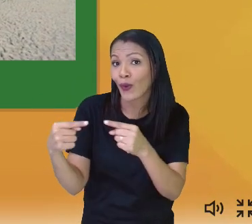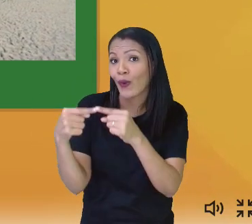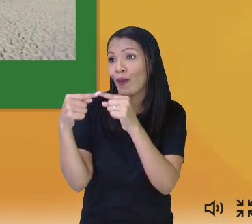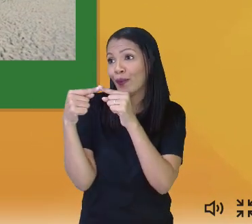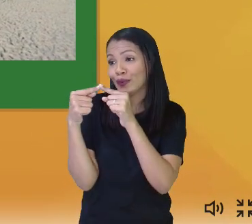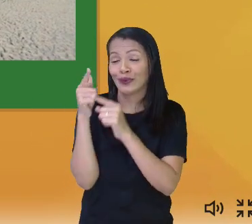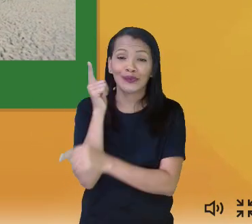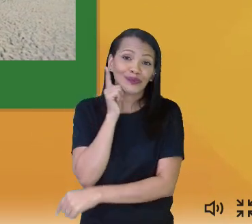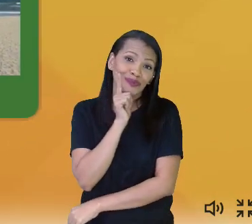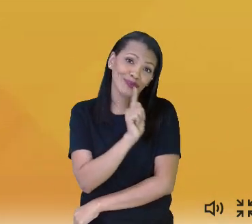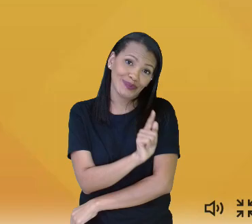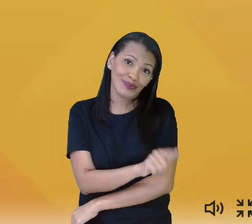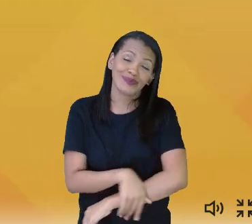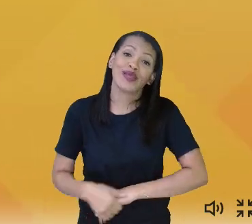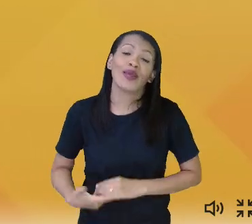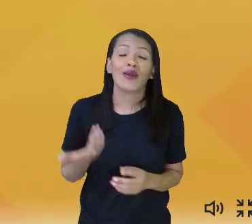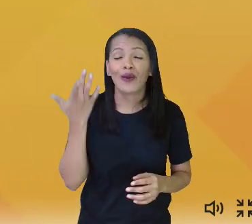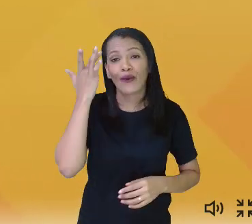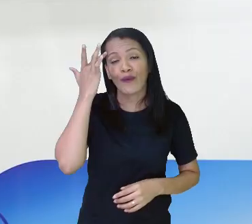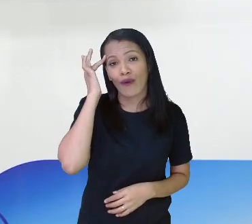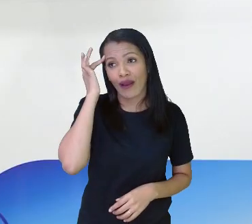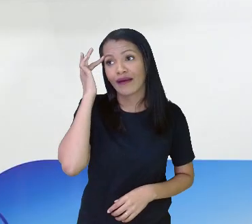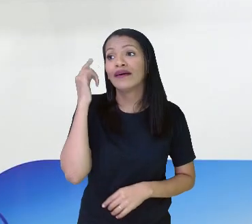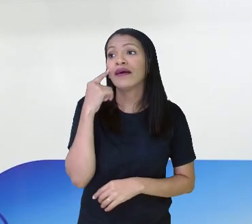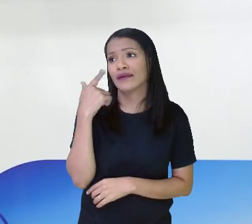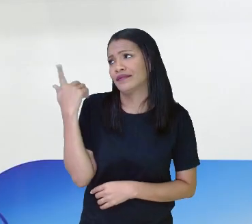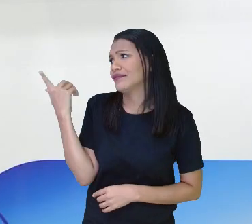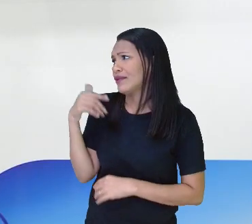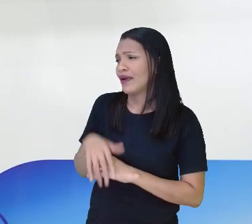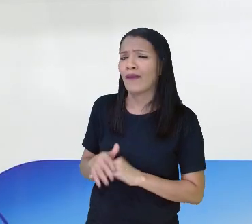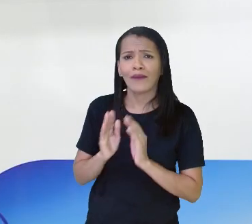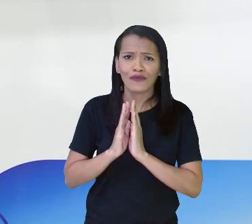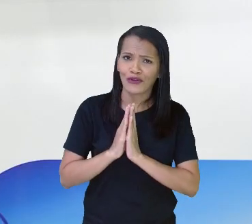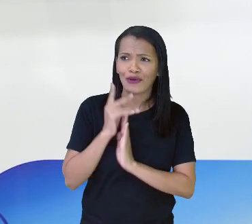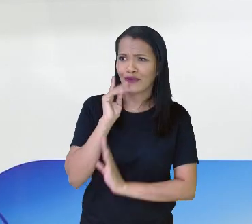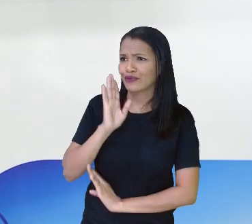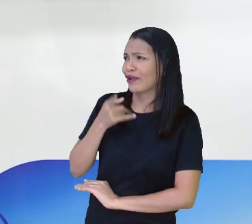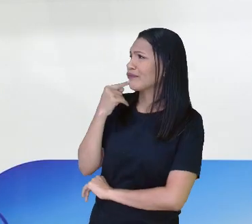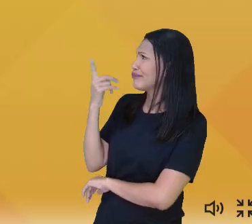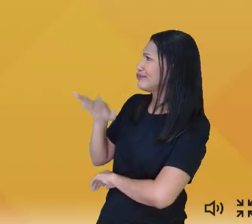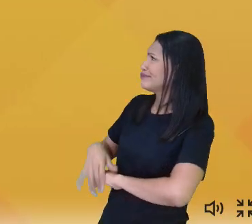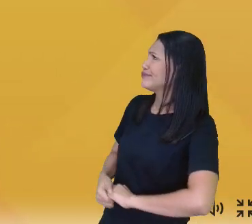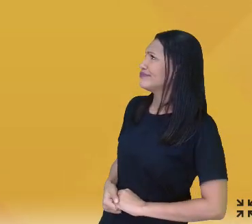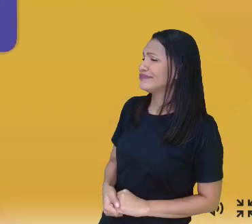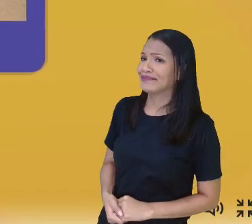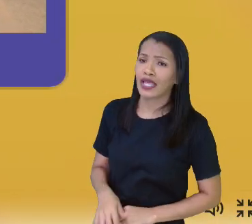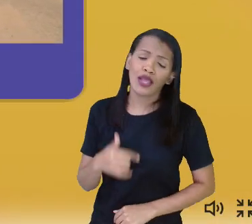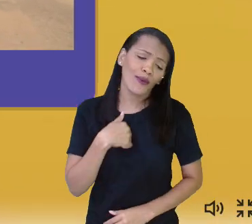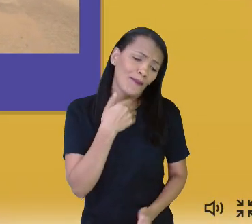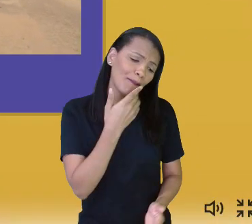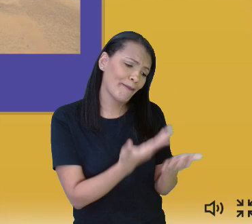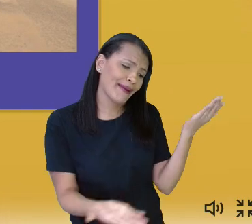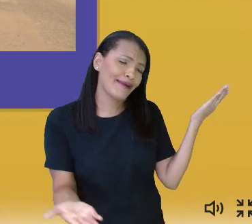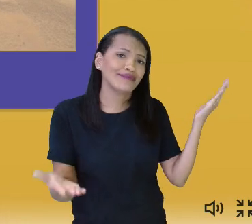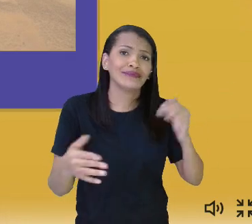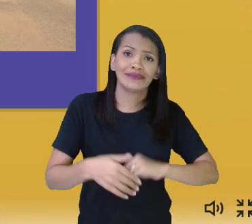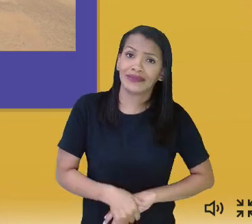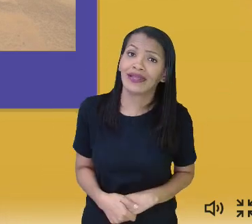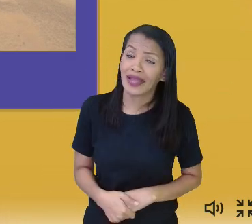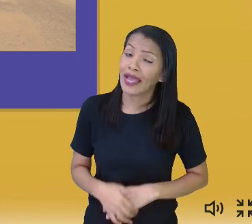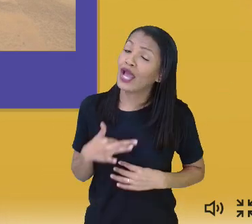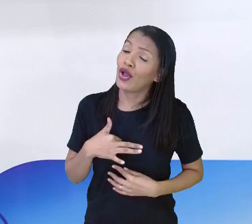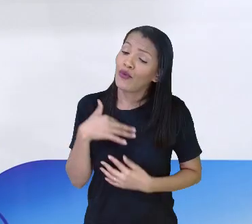Foi triste, mas eu acho que... Pode ir em cima, por favor. Perdi. Bem,